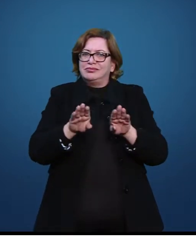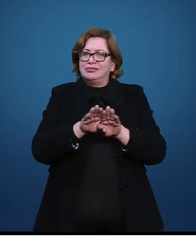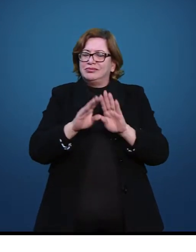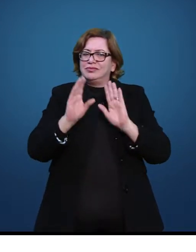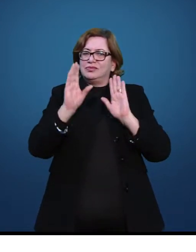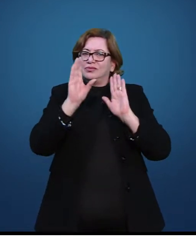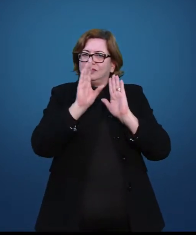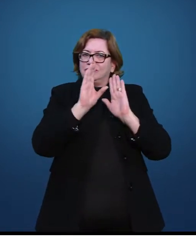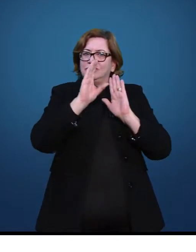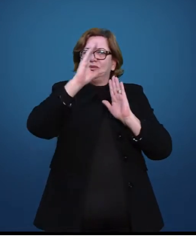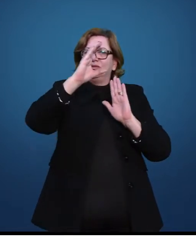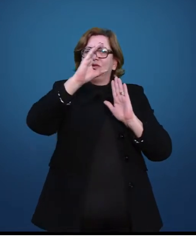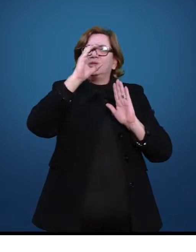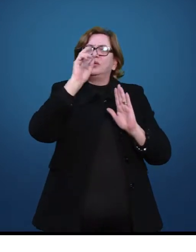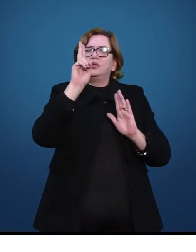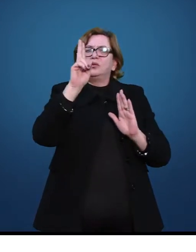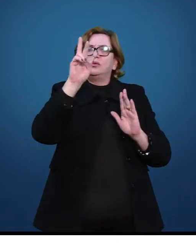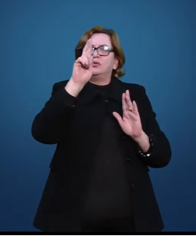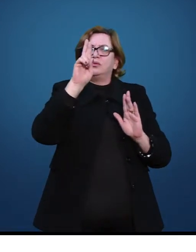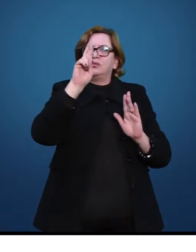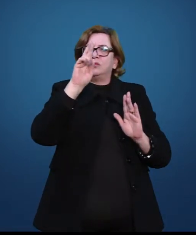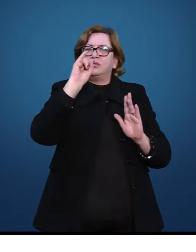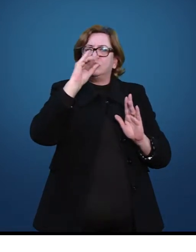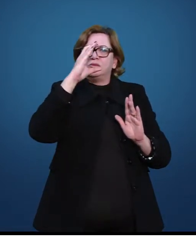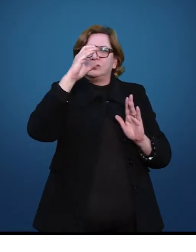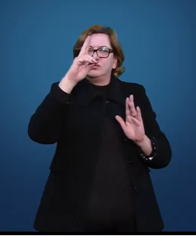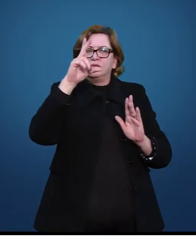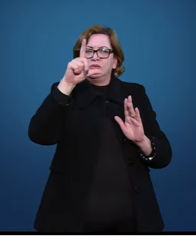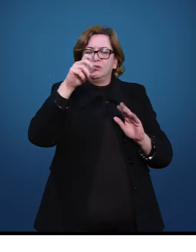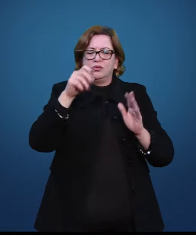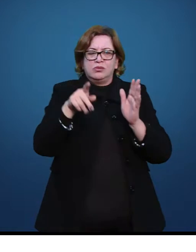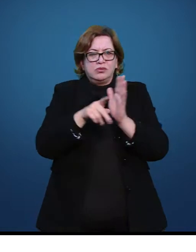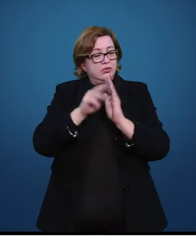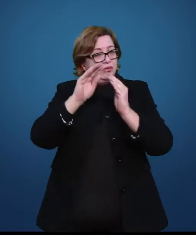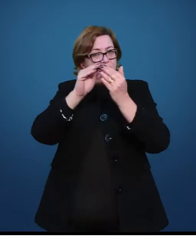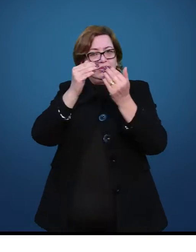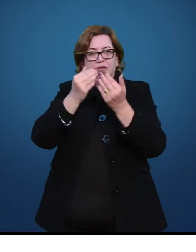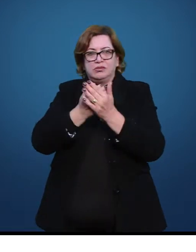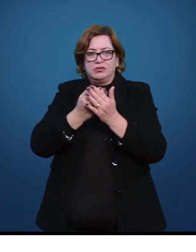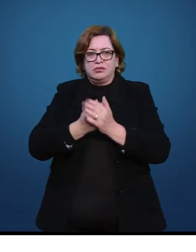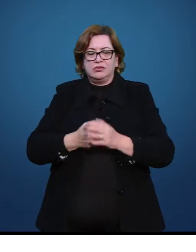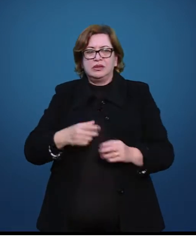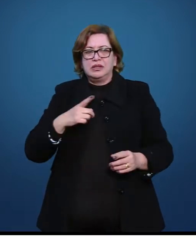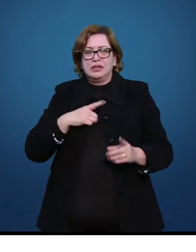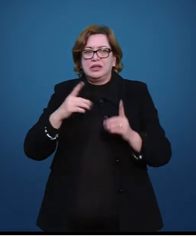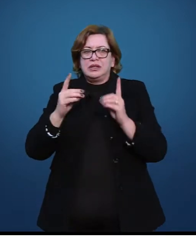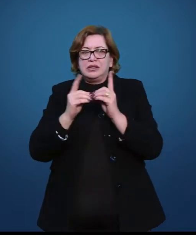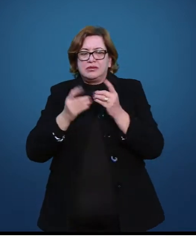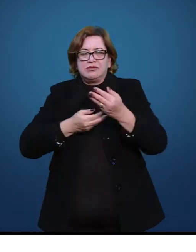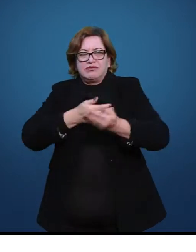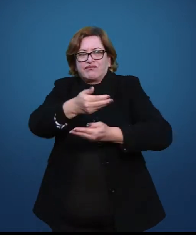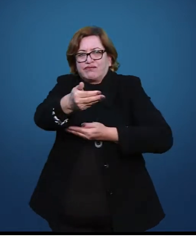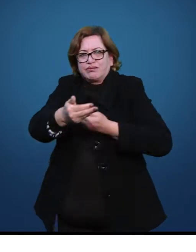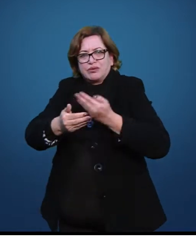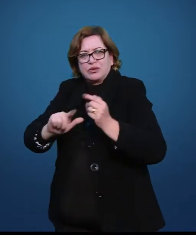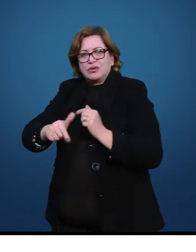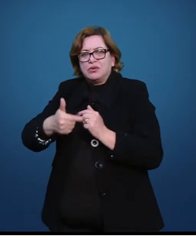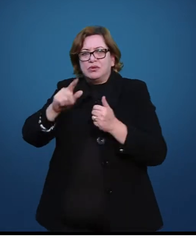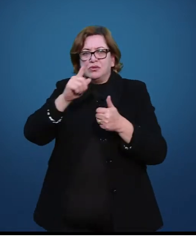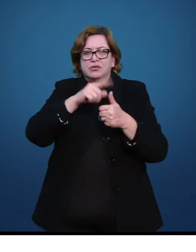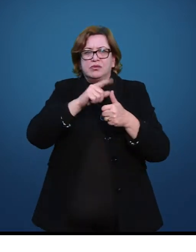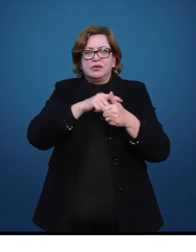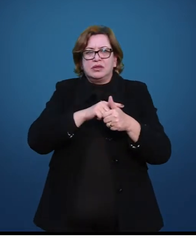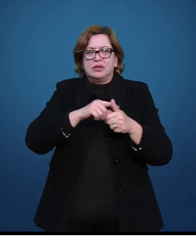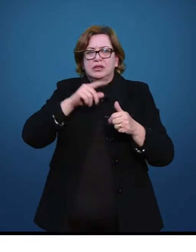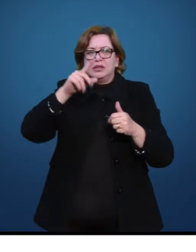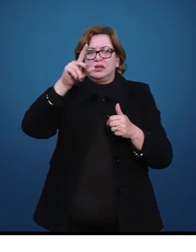currículo escolar. A didática se relaciona intimamente com vários fatores, e dentre eles, o que nós chamamos